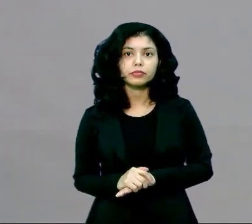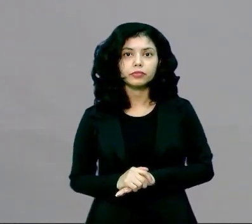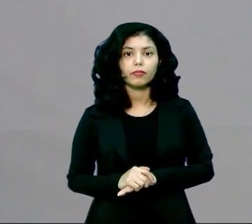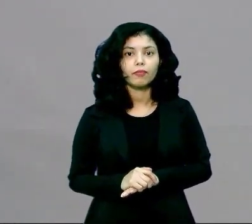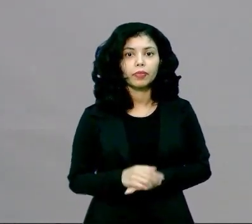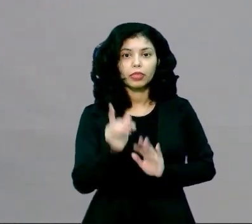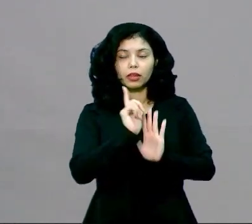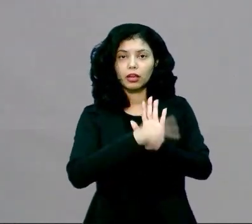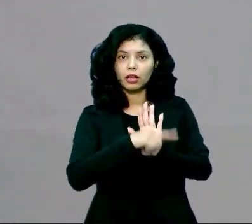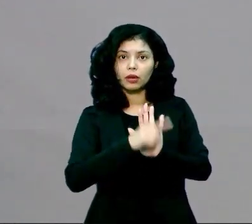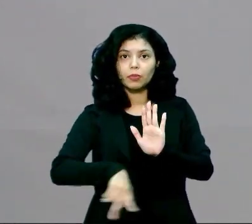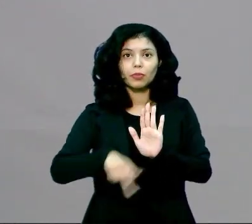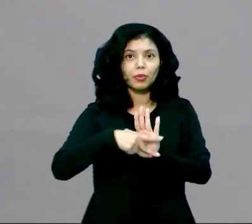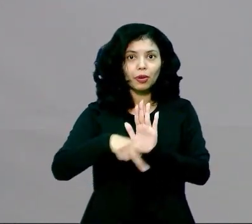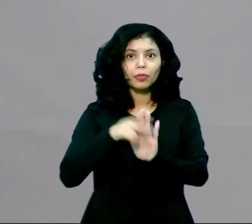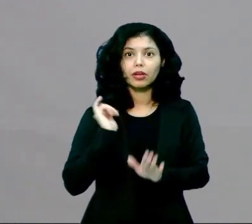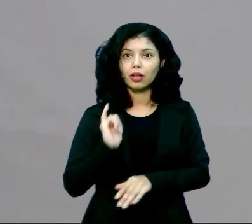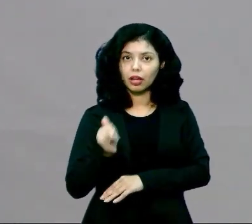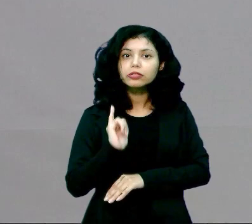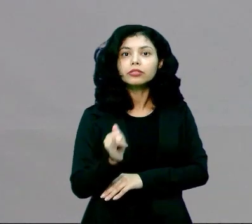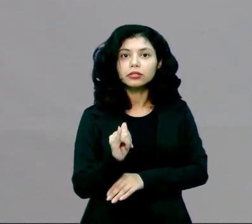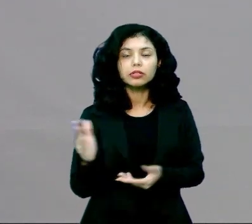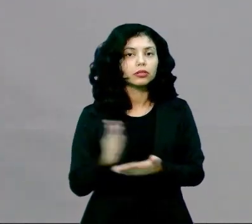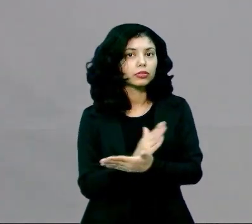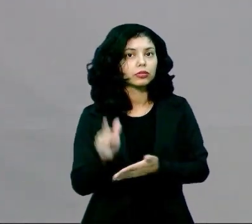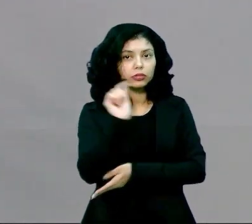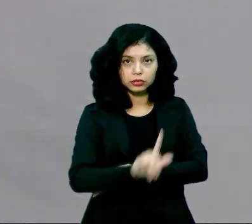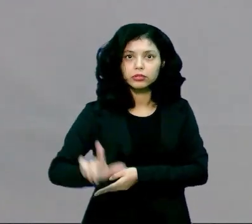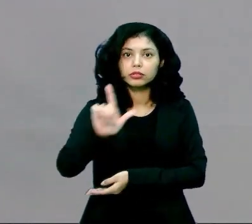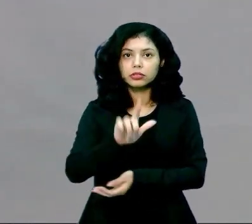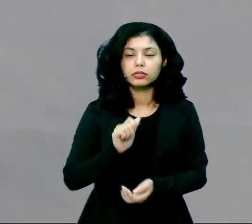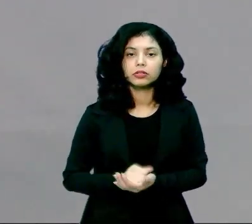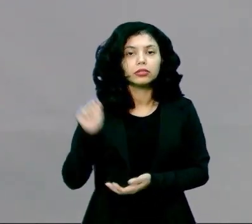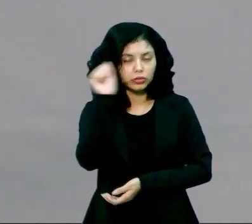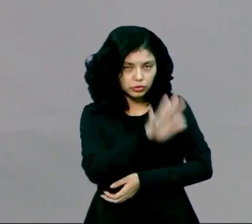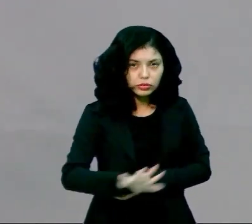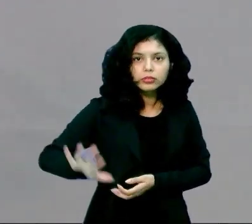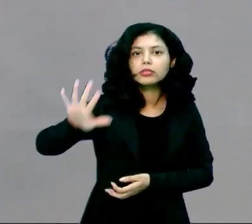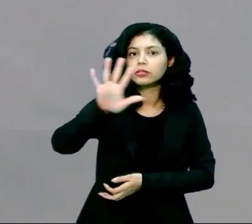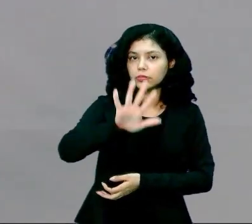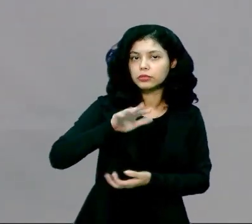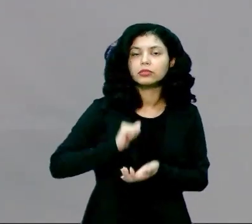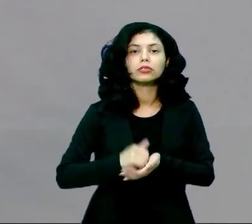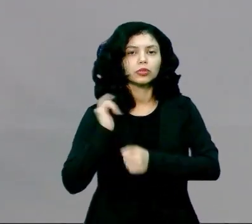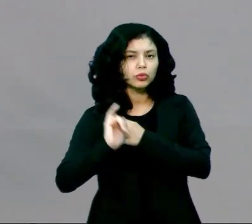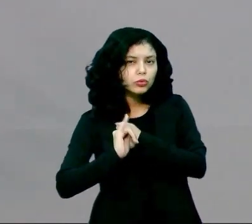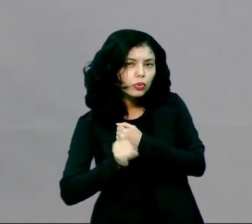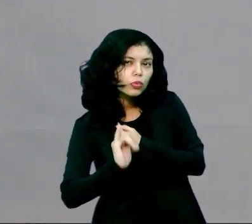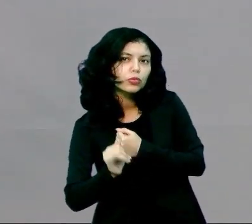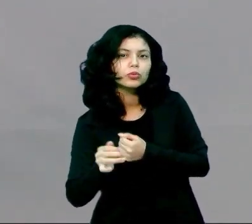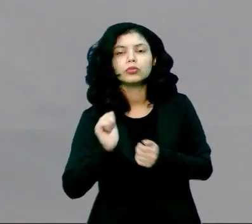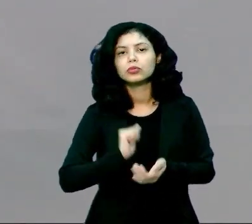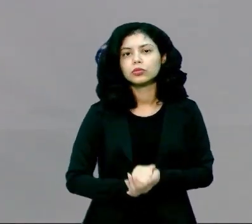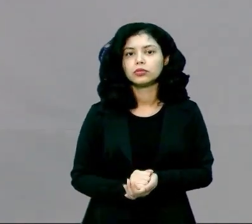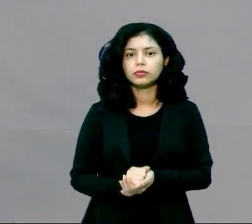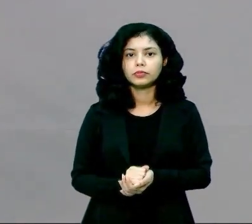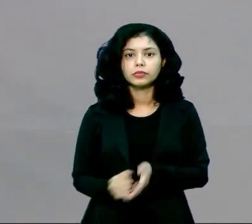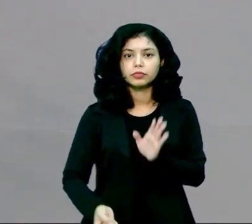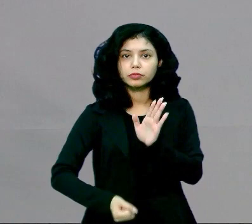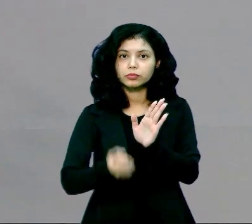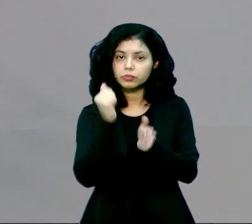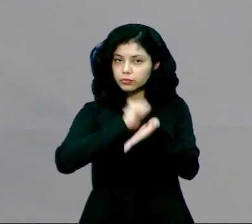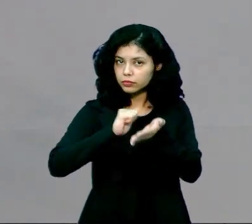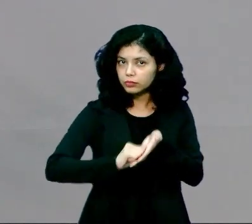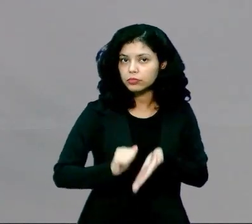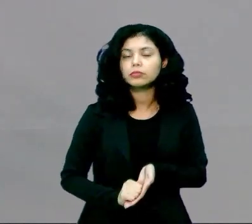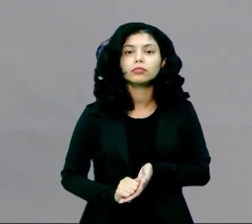a tipologia narrativa, ela prevalece em alguns textos literários. Então, geralmente, né, nos contos, nos relatos,